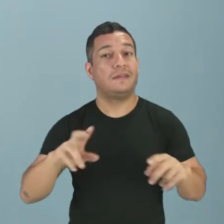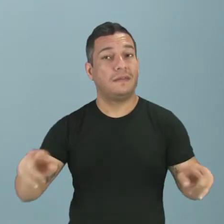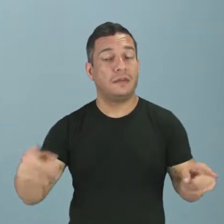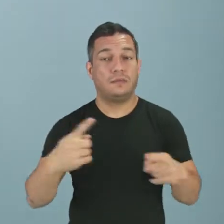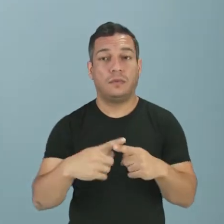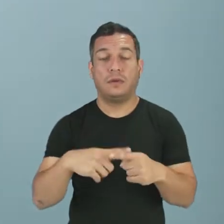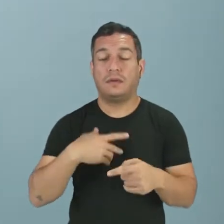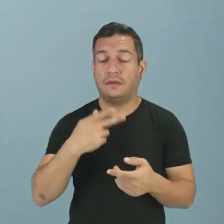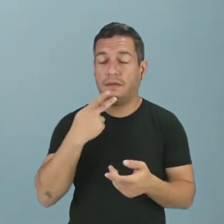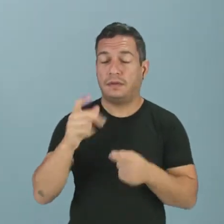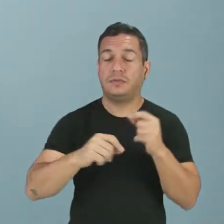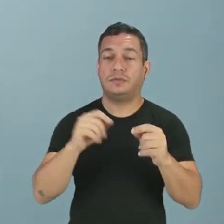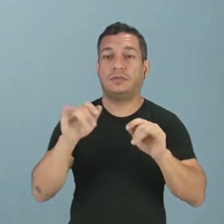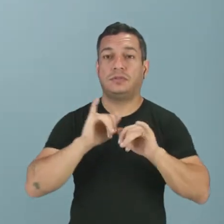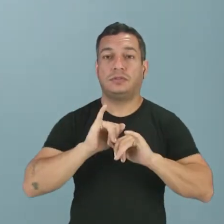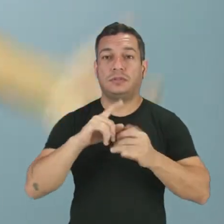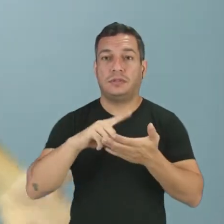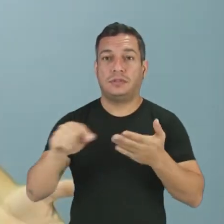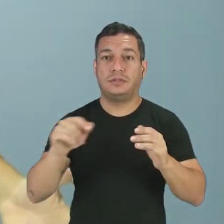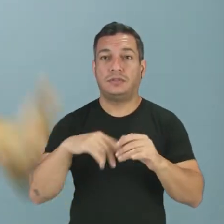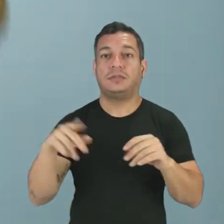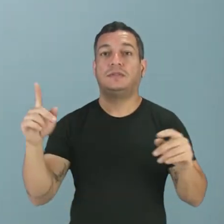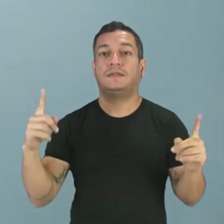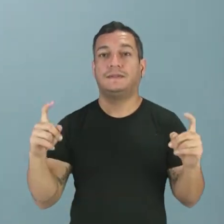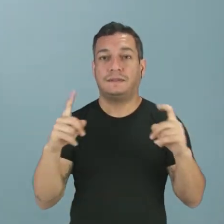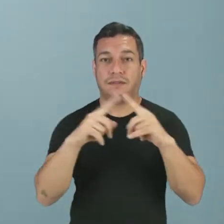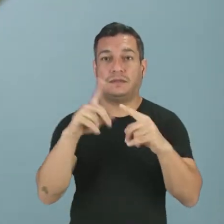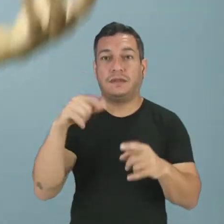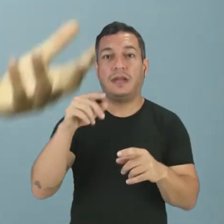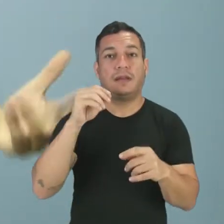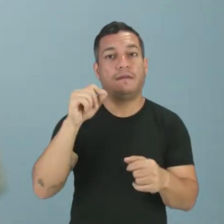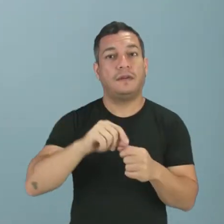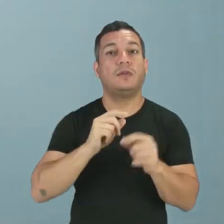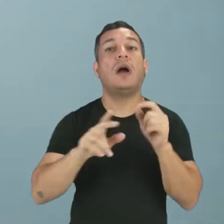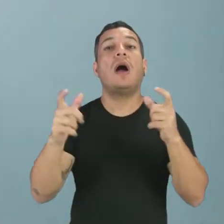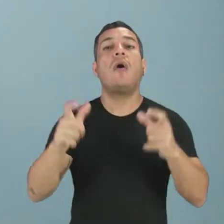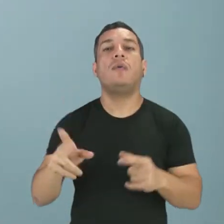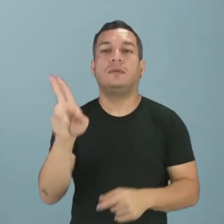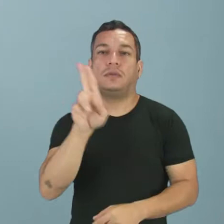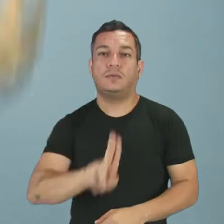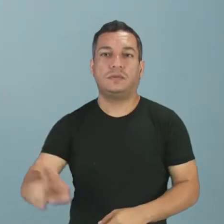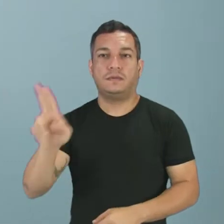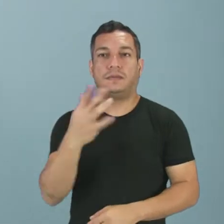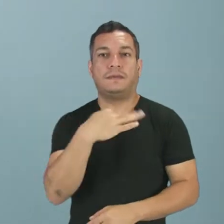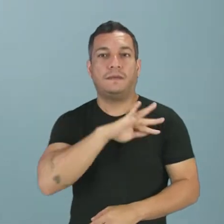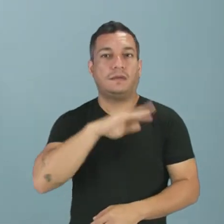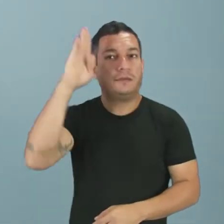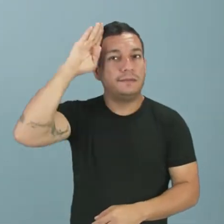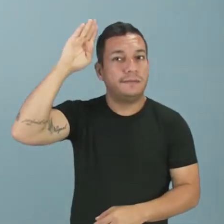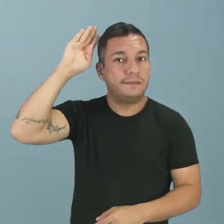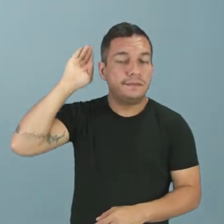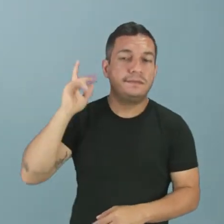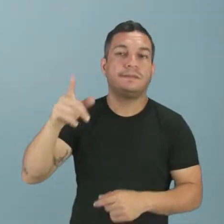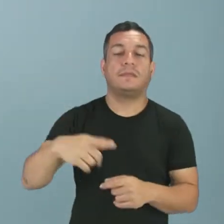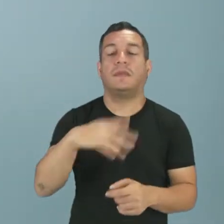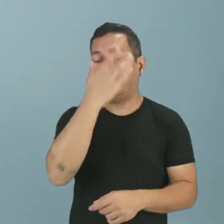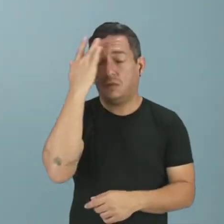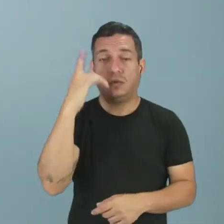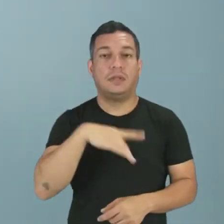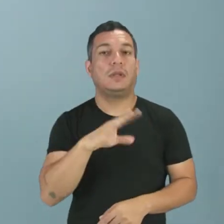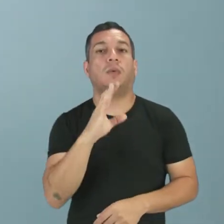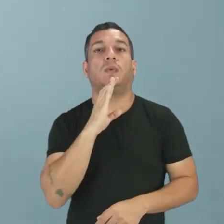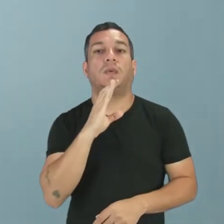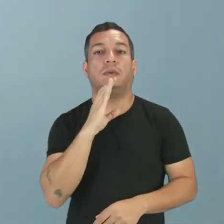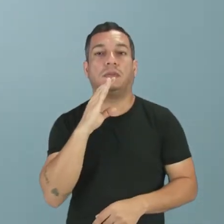artigo científico, é aquele que é feito dentro da academia, ou seja, lá na universidade, por pesquisadores, por pessoas que têm